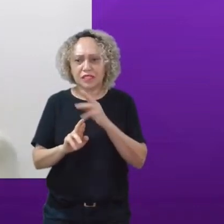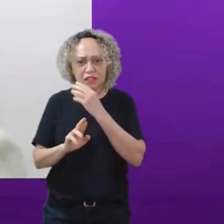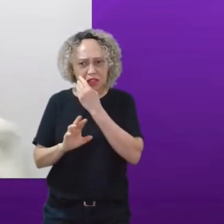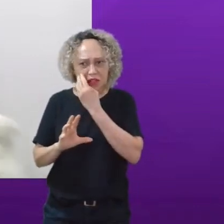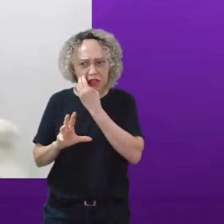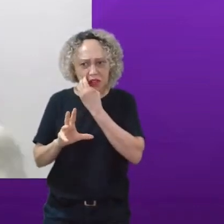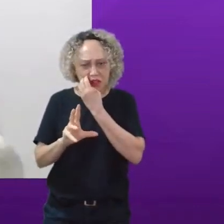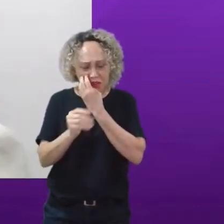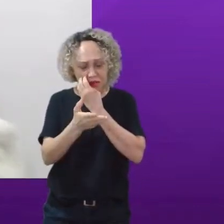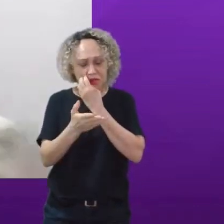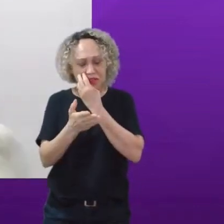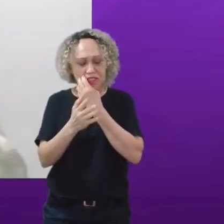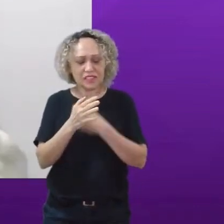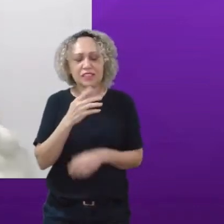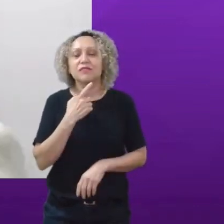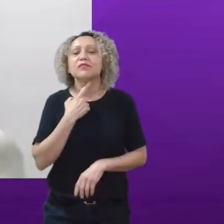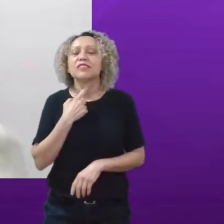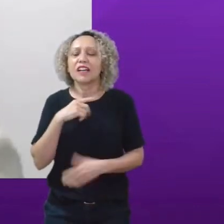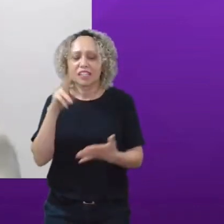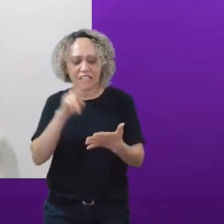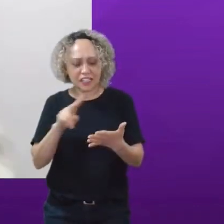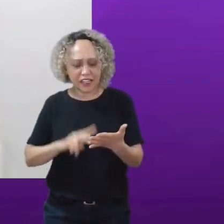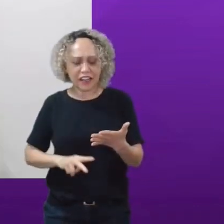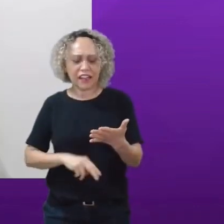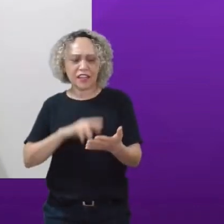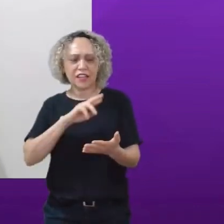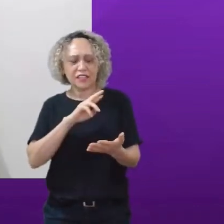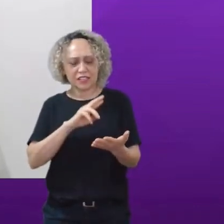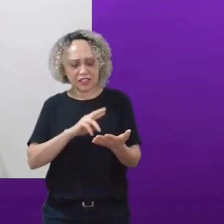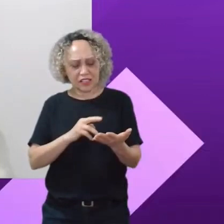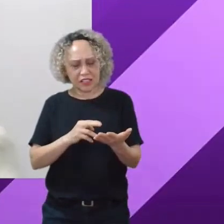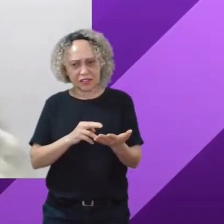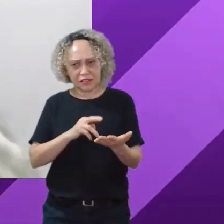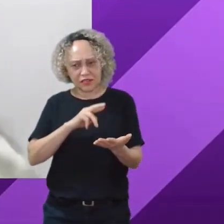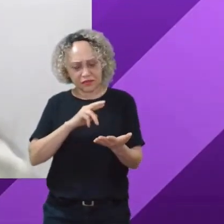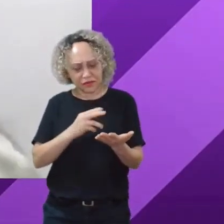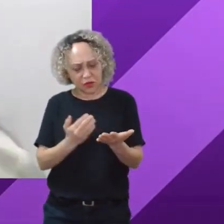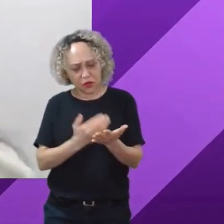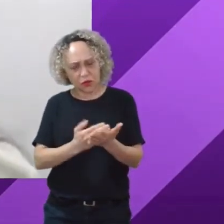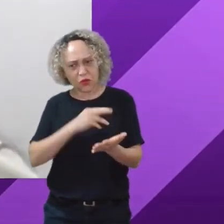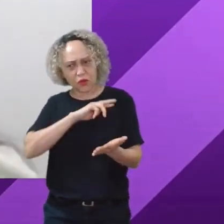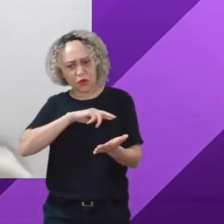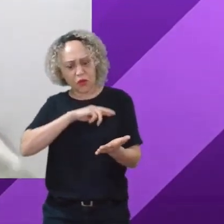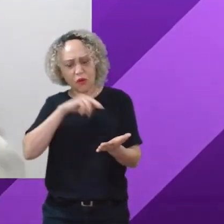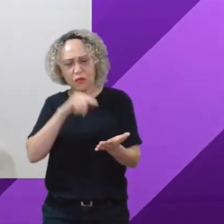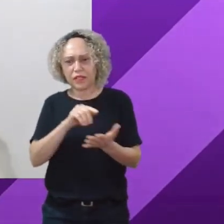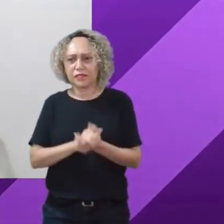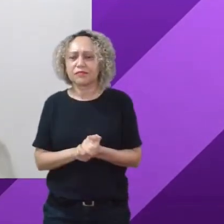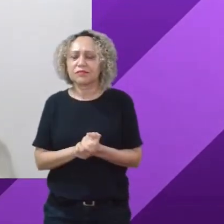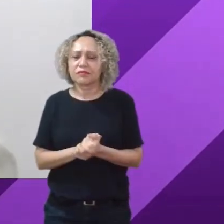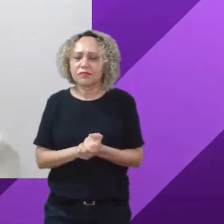ler poesia, ler romance, ler literatura, contos, né? Que é um poema da Conceição